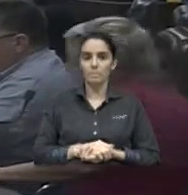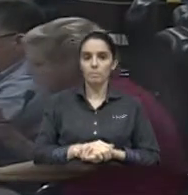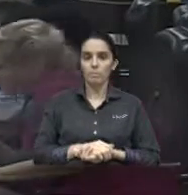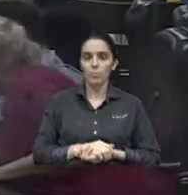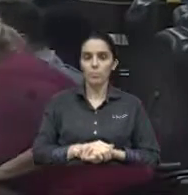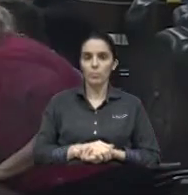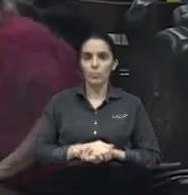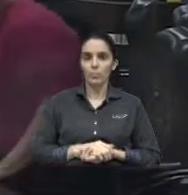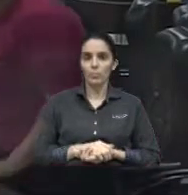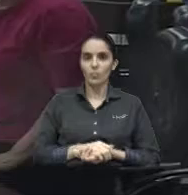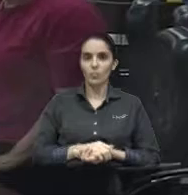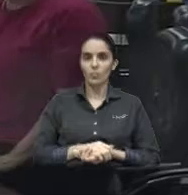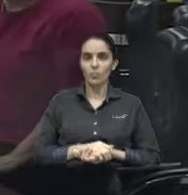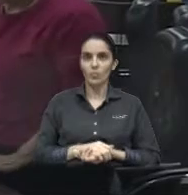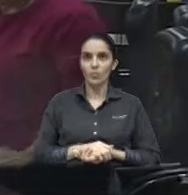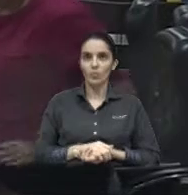vereadora